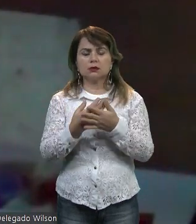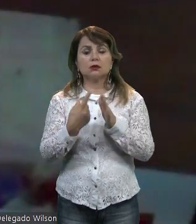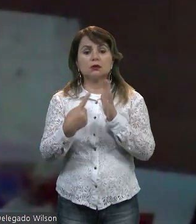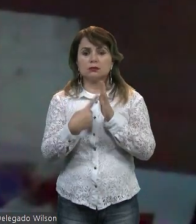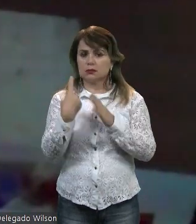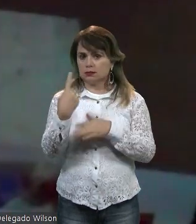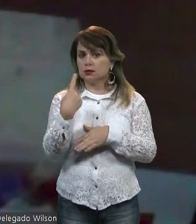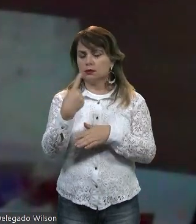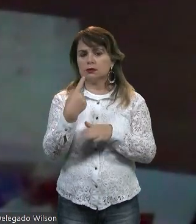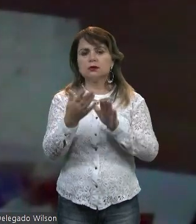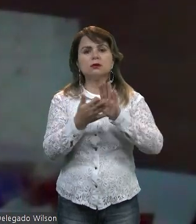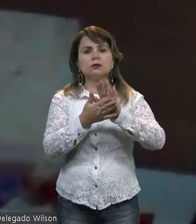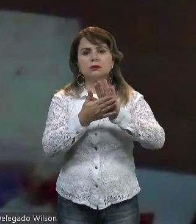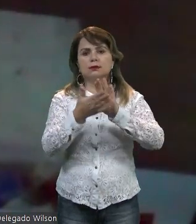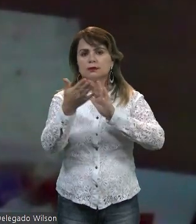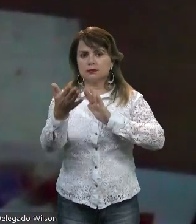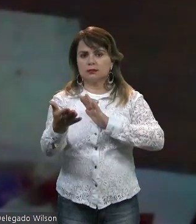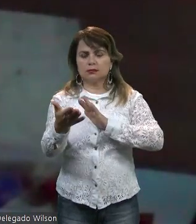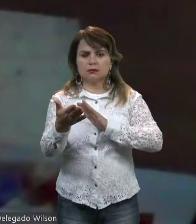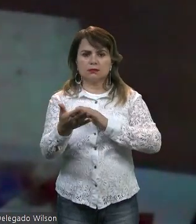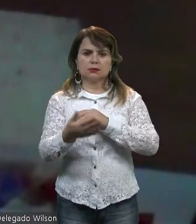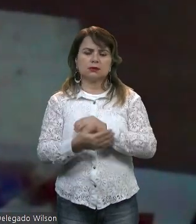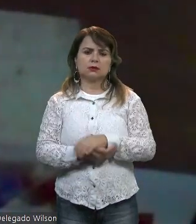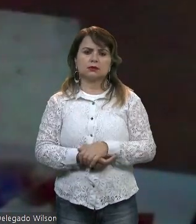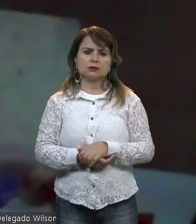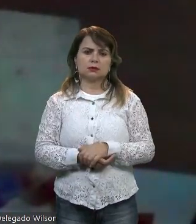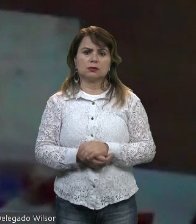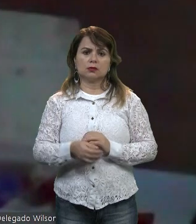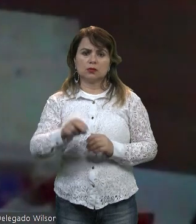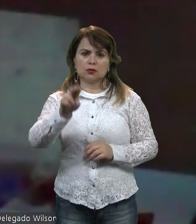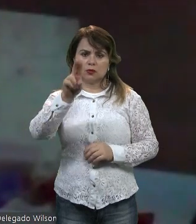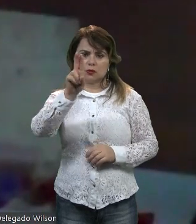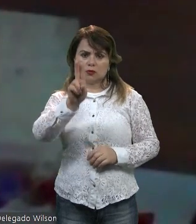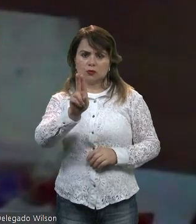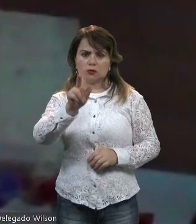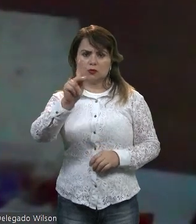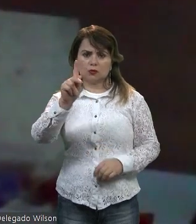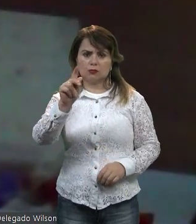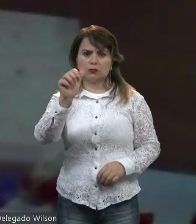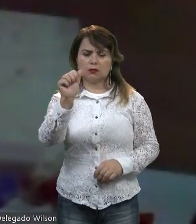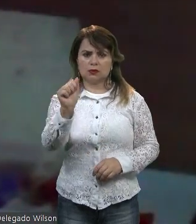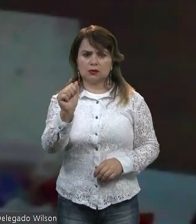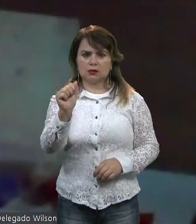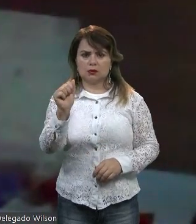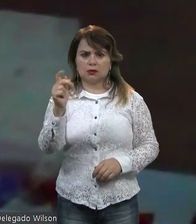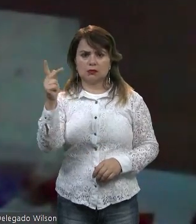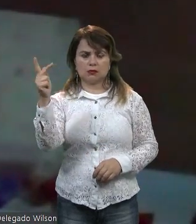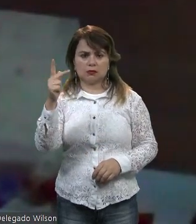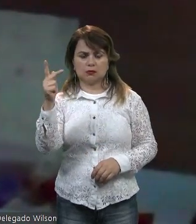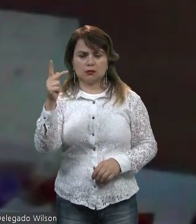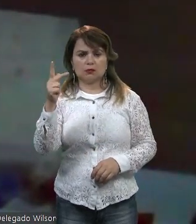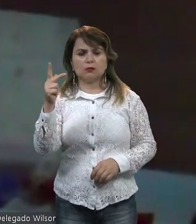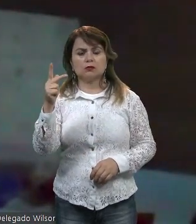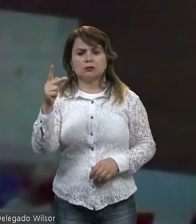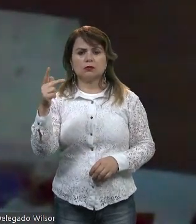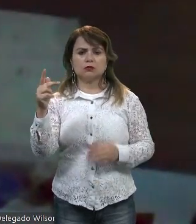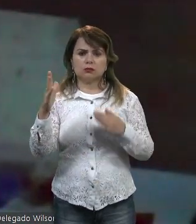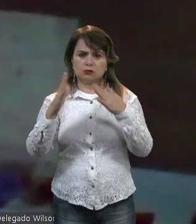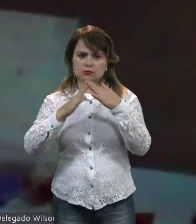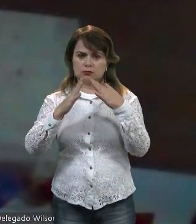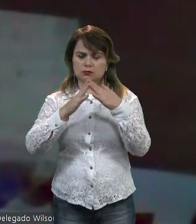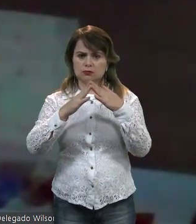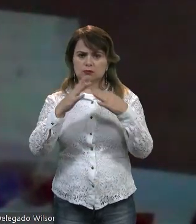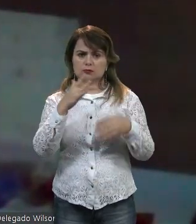para parabenizar a UPA, que é a Unidade de Pronto Atendimento de